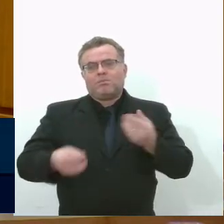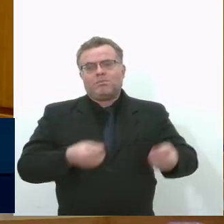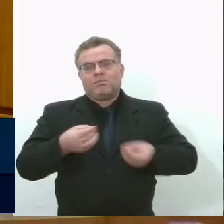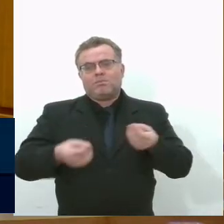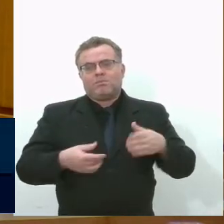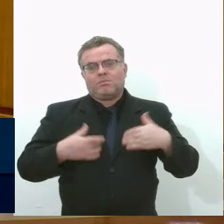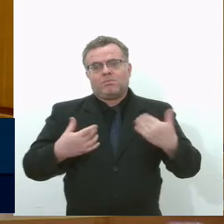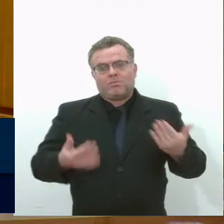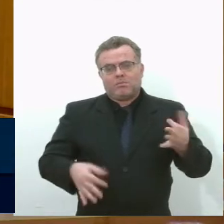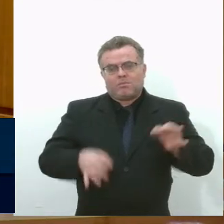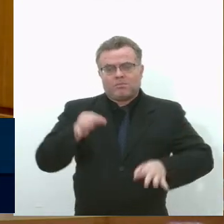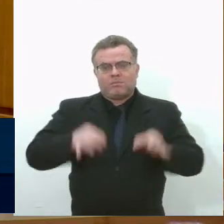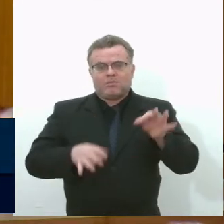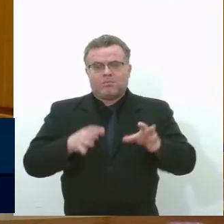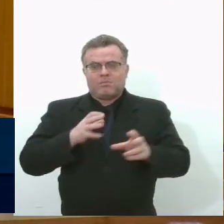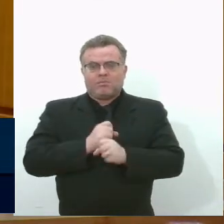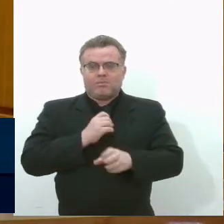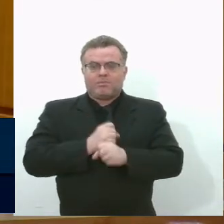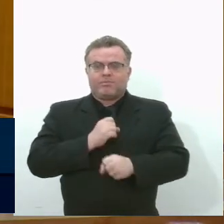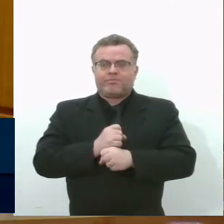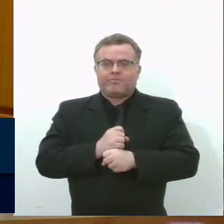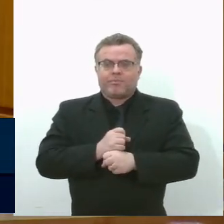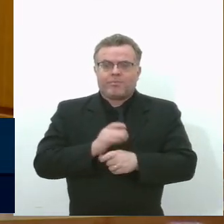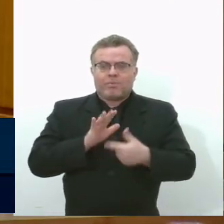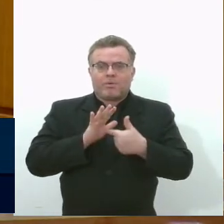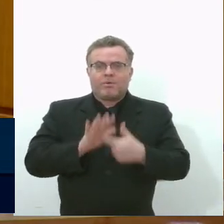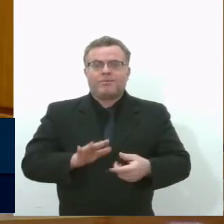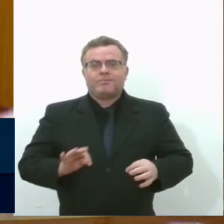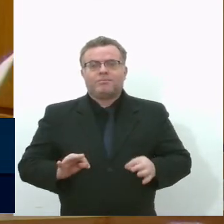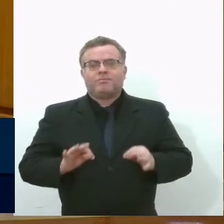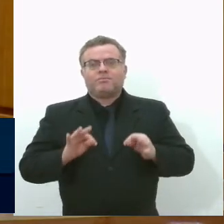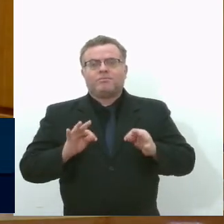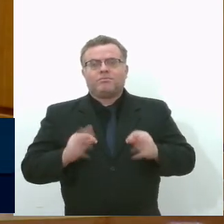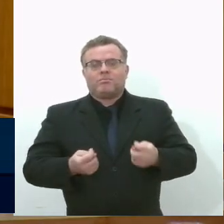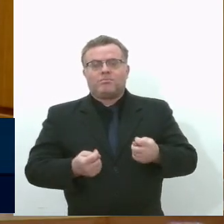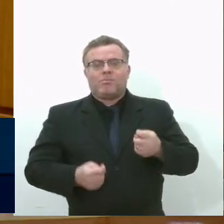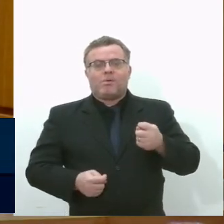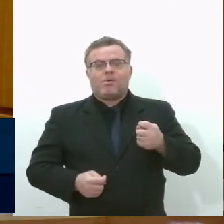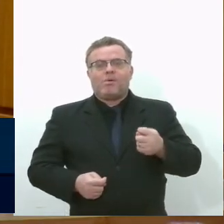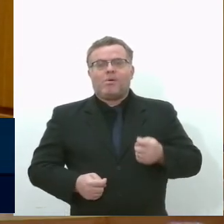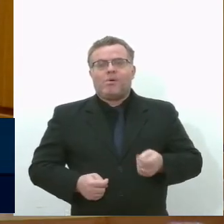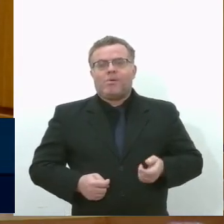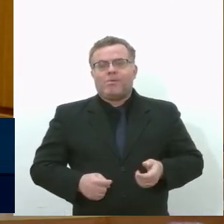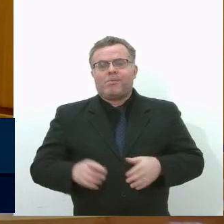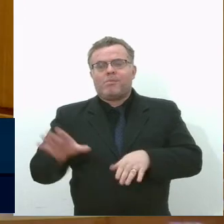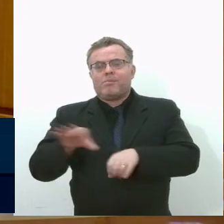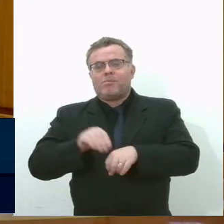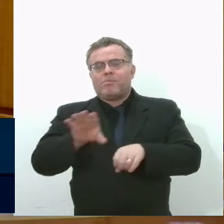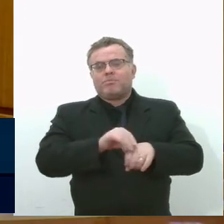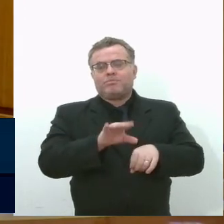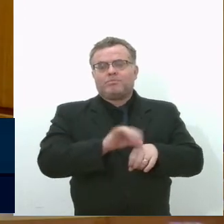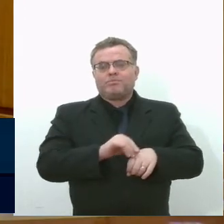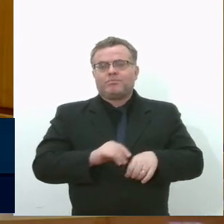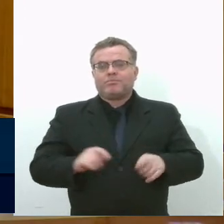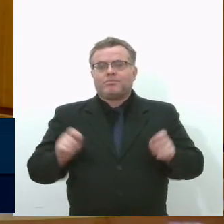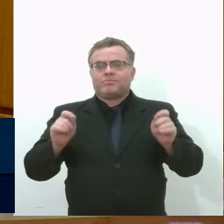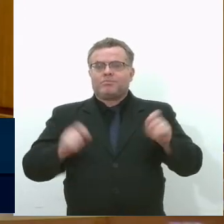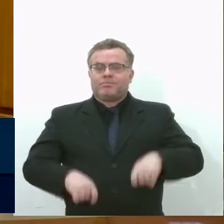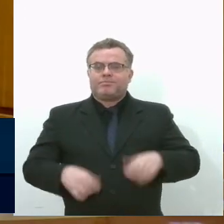de Contas estão alegando que tudo que eles julgam, o que eles chegam a julgar de prefeituras